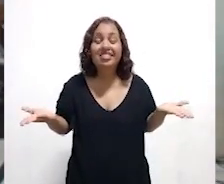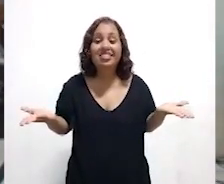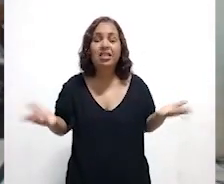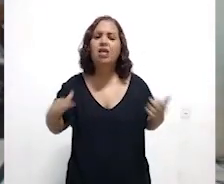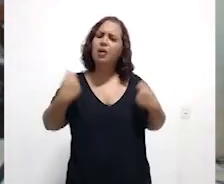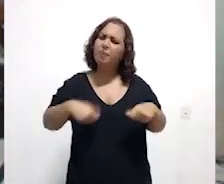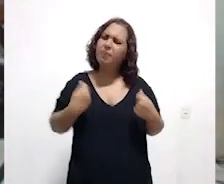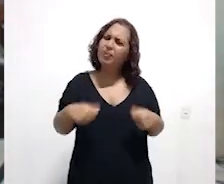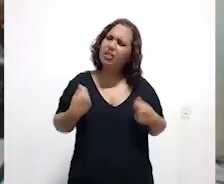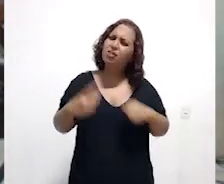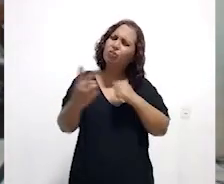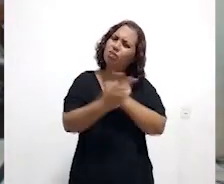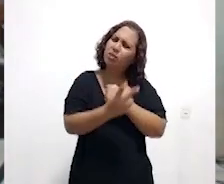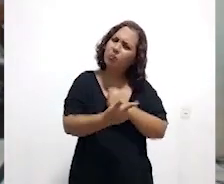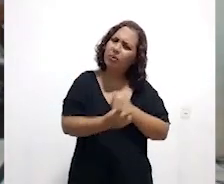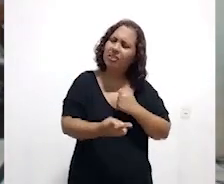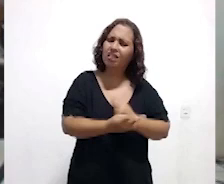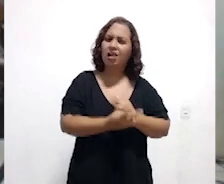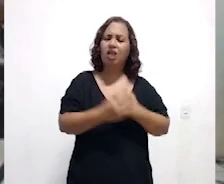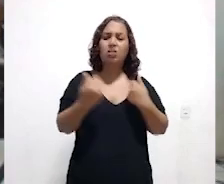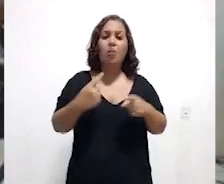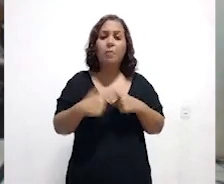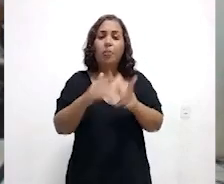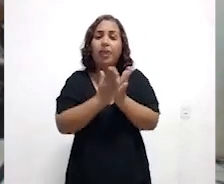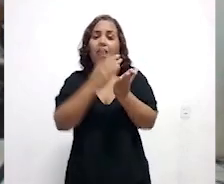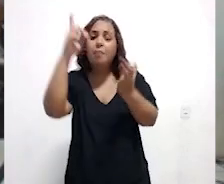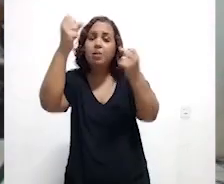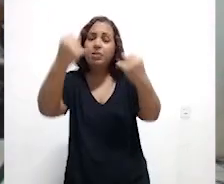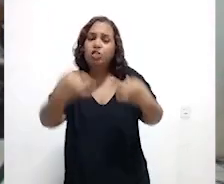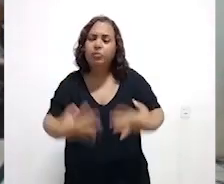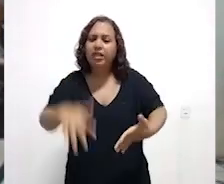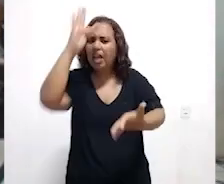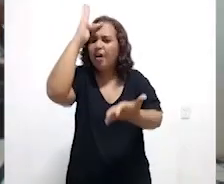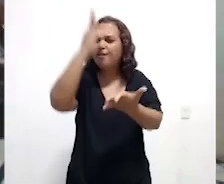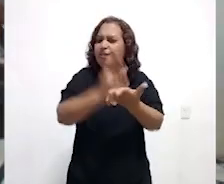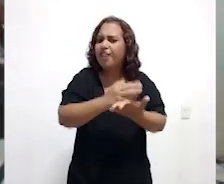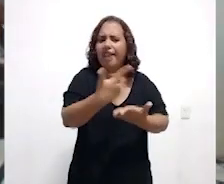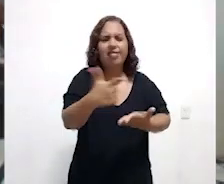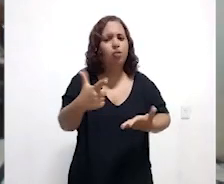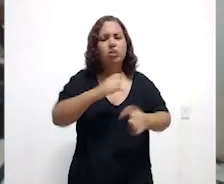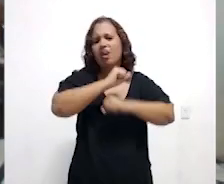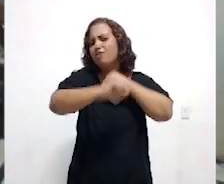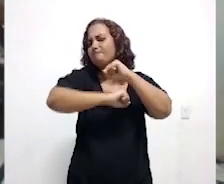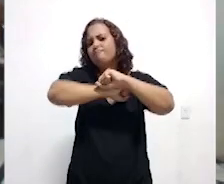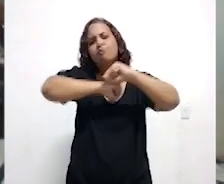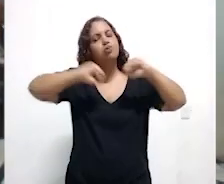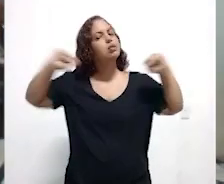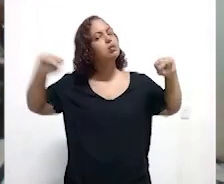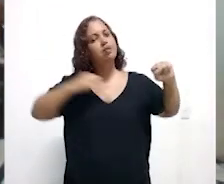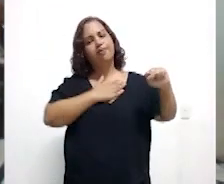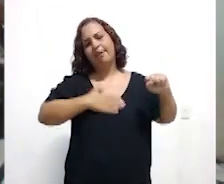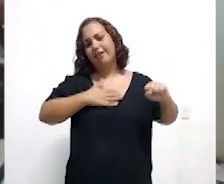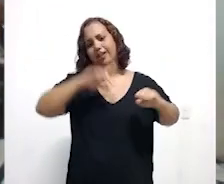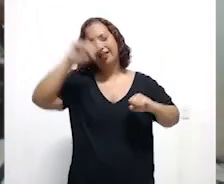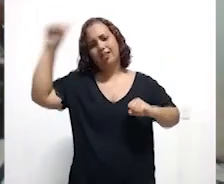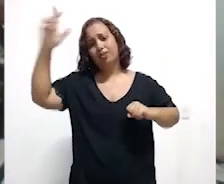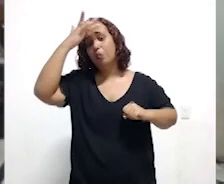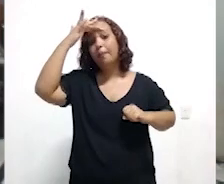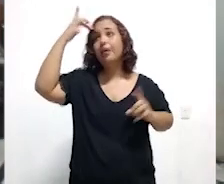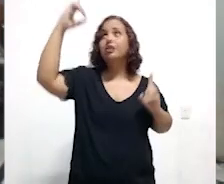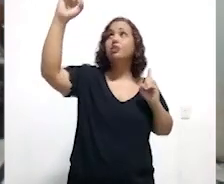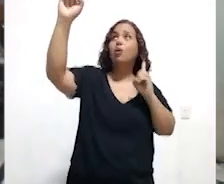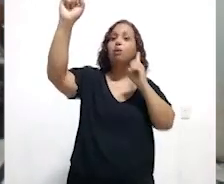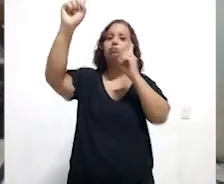sem fé é impossível agradar a Deus, pois quem dele se aproxima precisa crer que